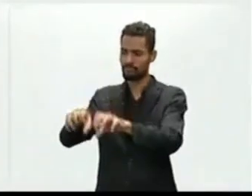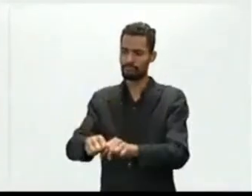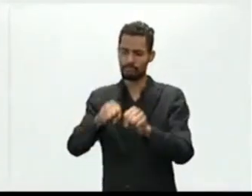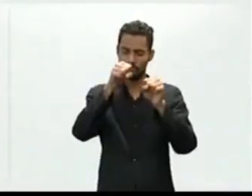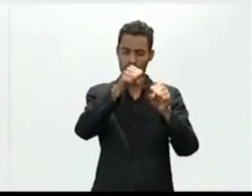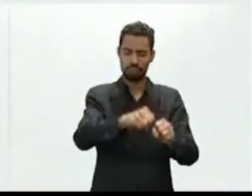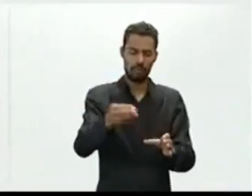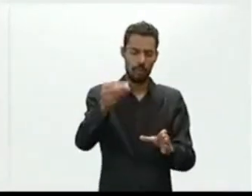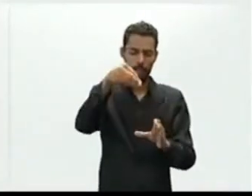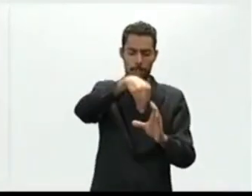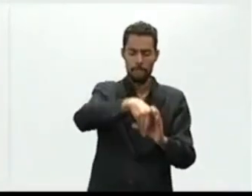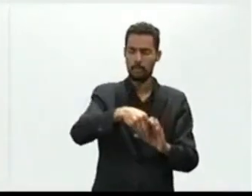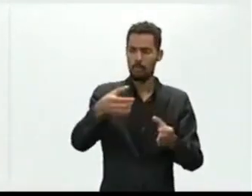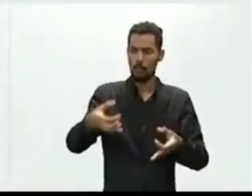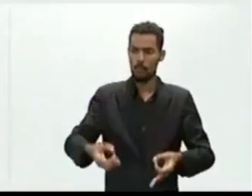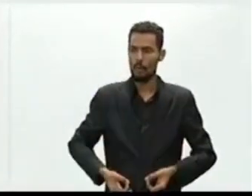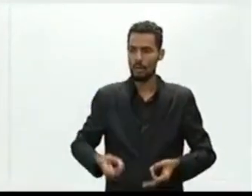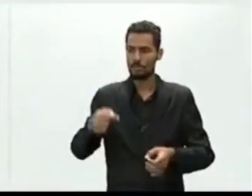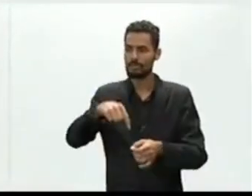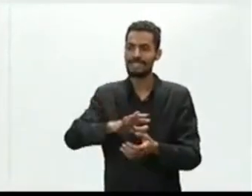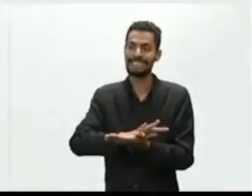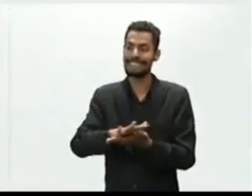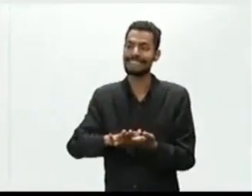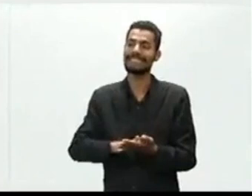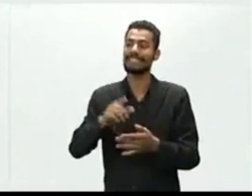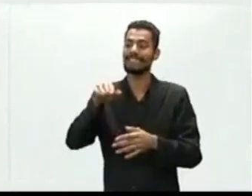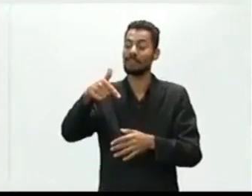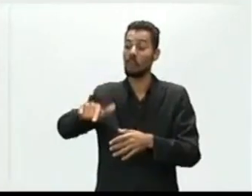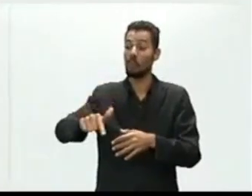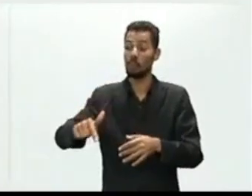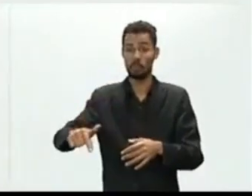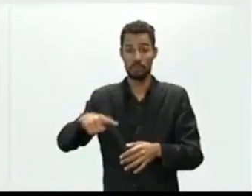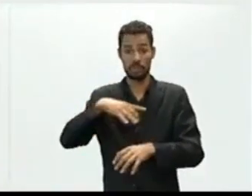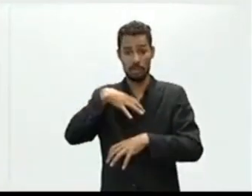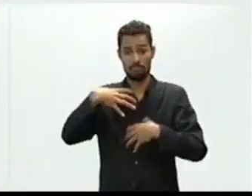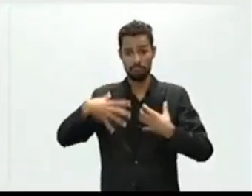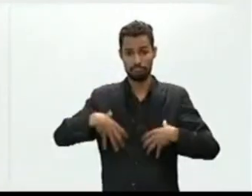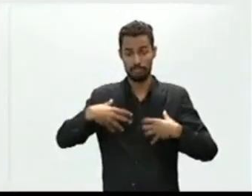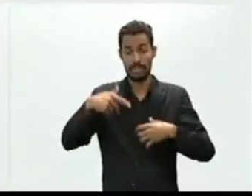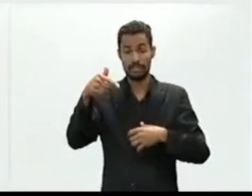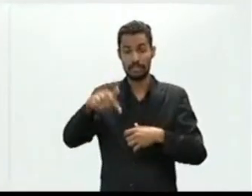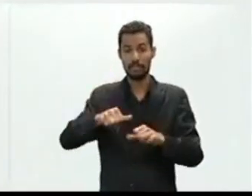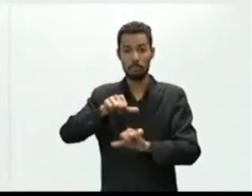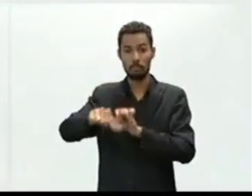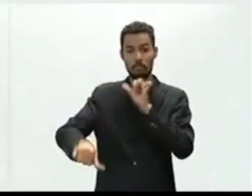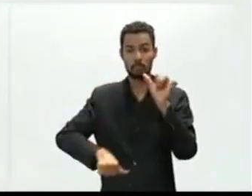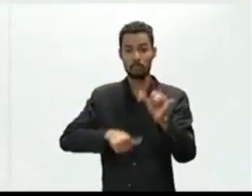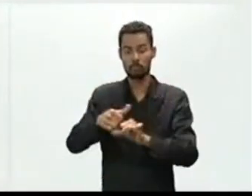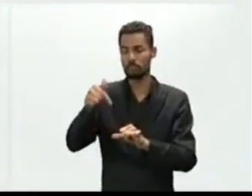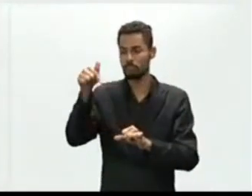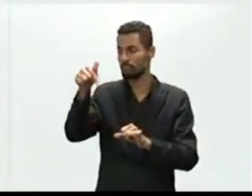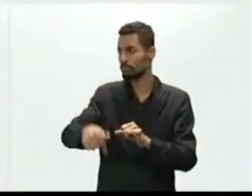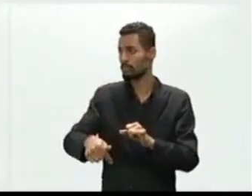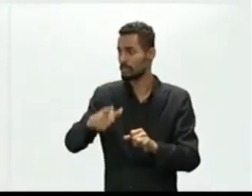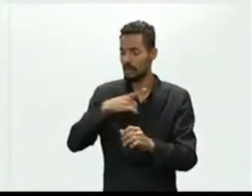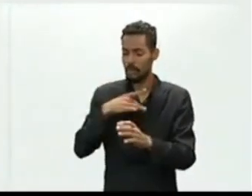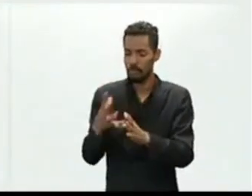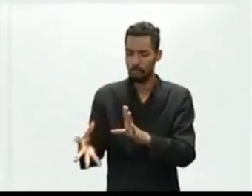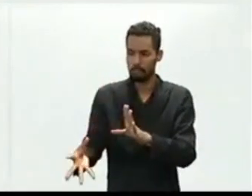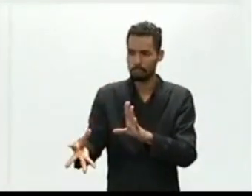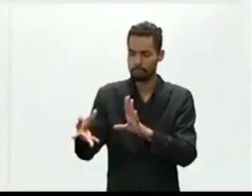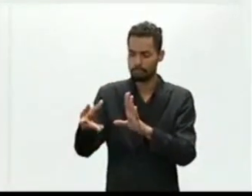um óvulo sem núcleo de uma outra ovelha. E aí foi dado um choque, você dá um choquinho naquilo,